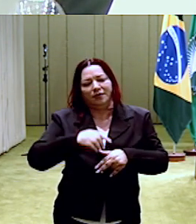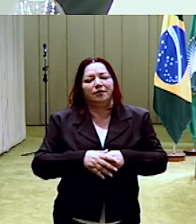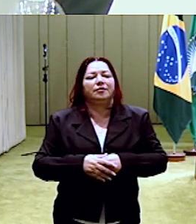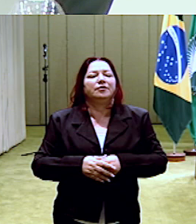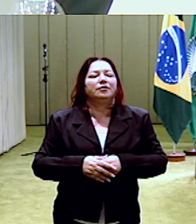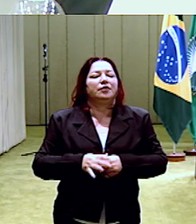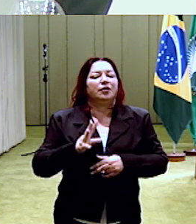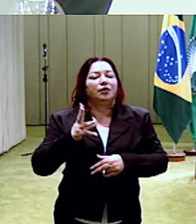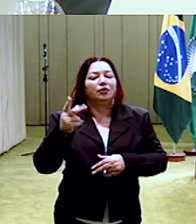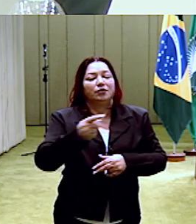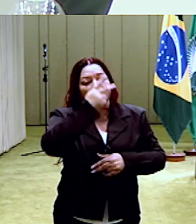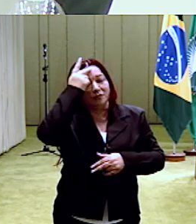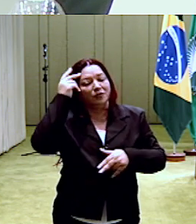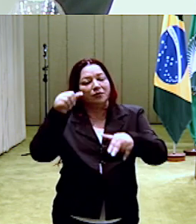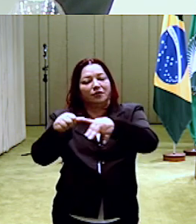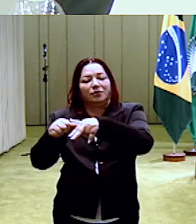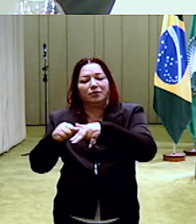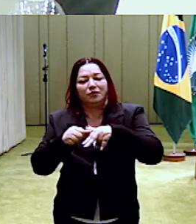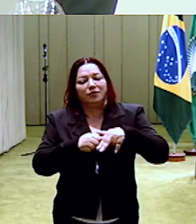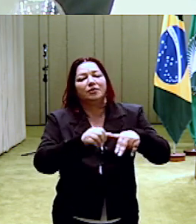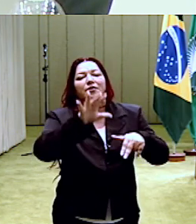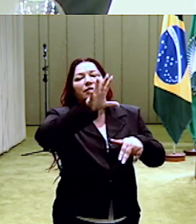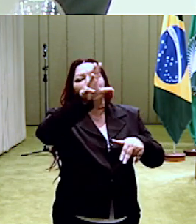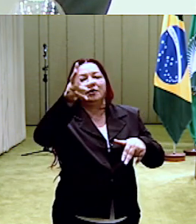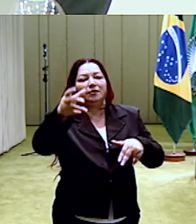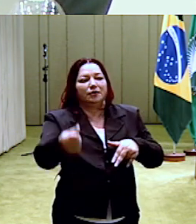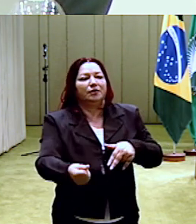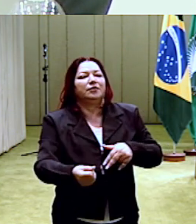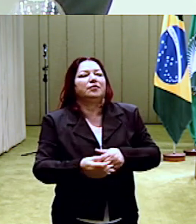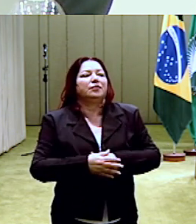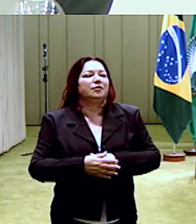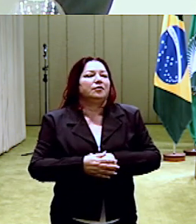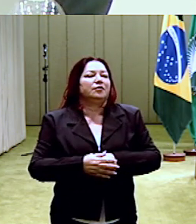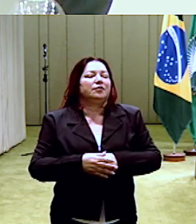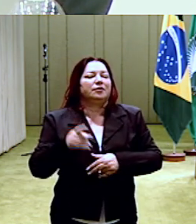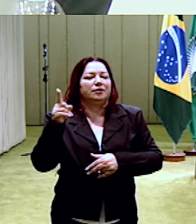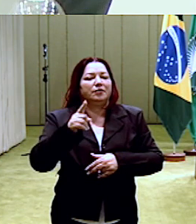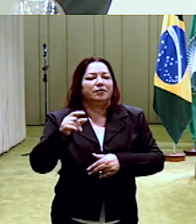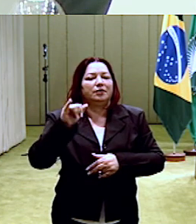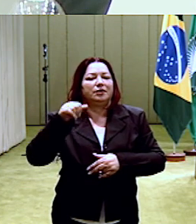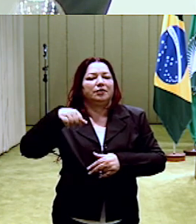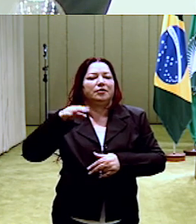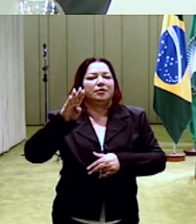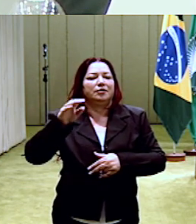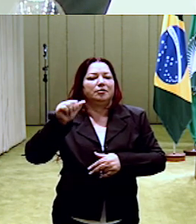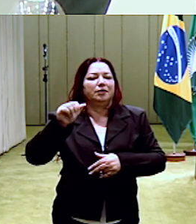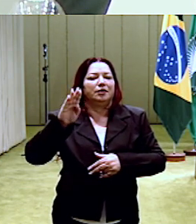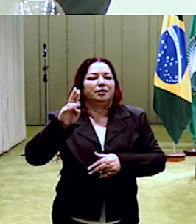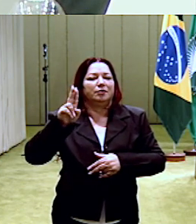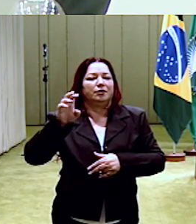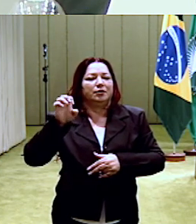outros colegas embaixadores na África, como Vilmar Rogério Coutinho, também no Zimbábue, e todos os outros colegas